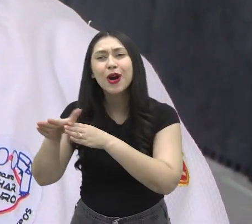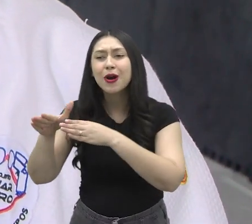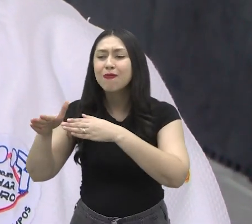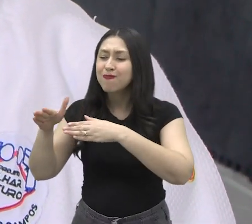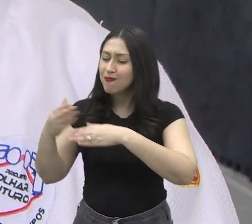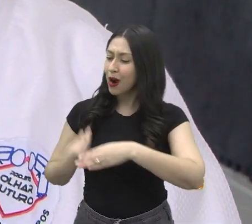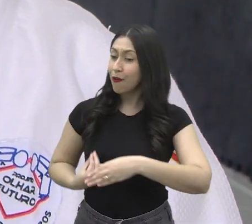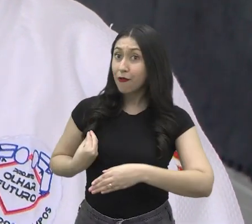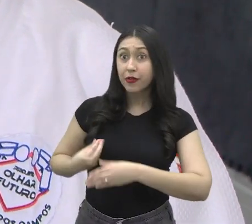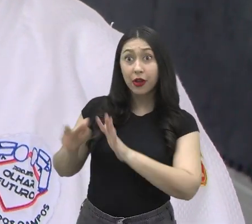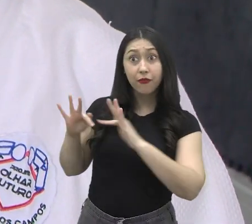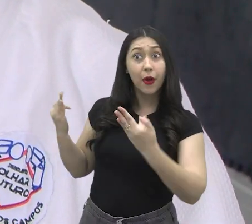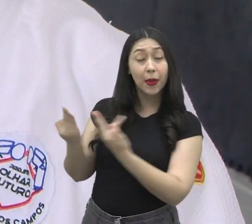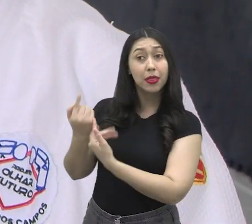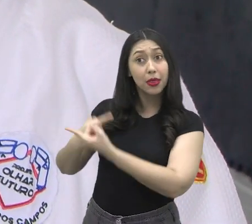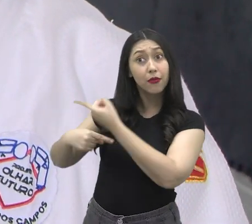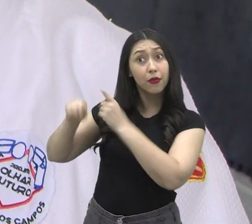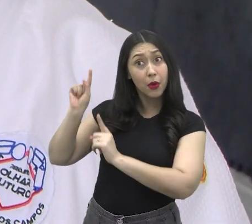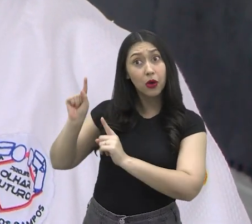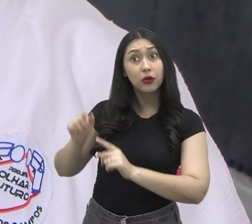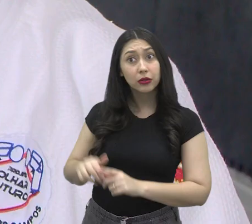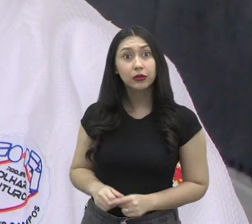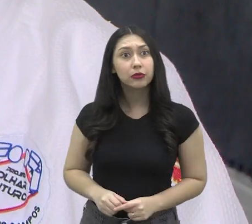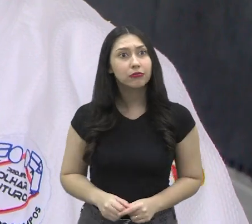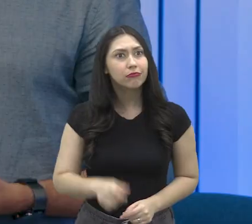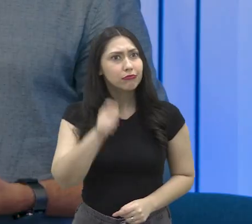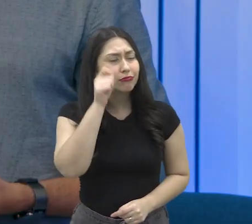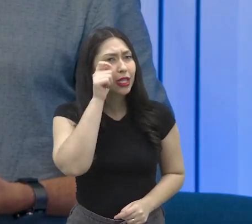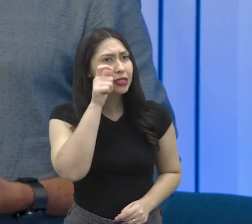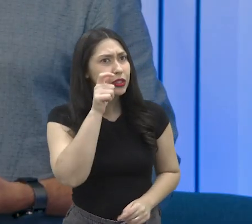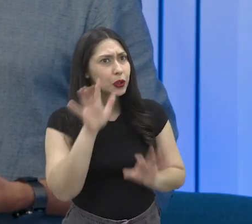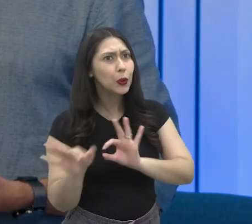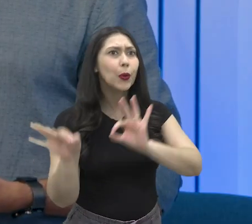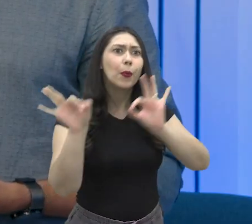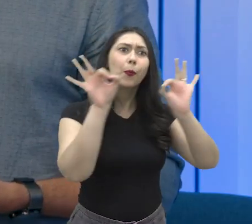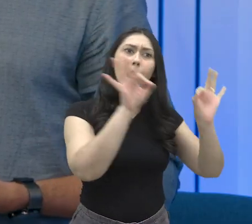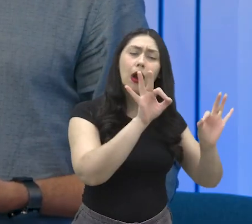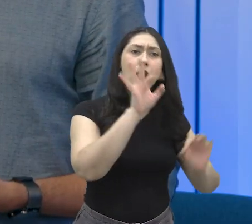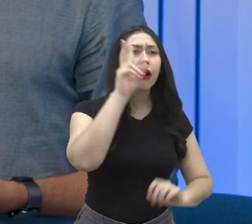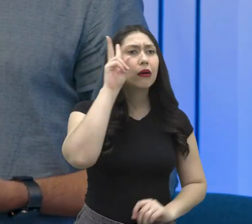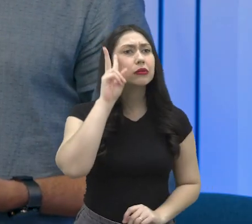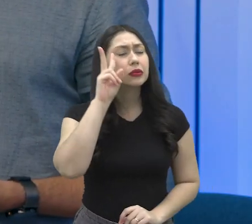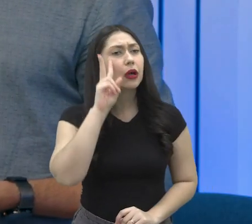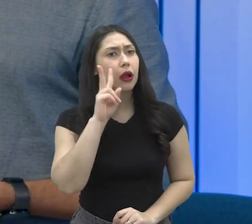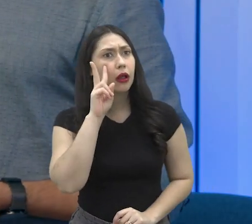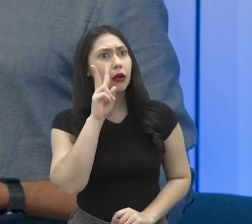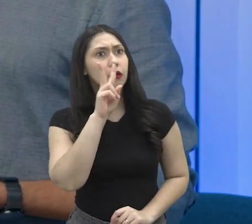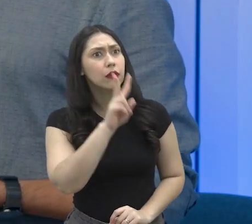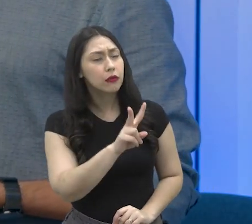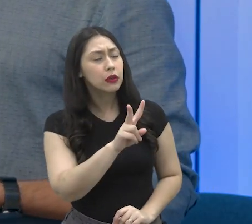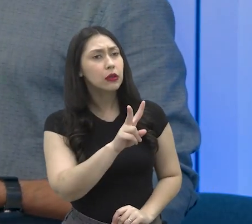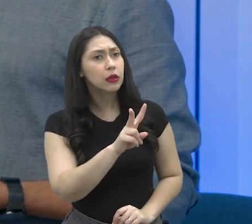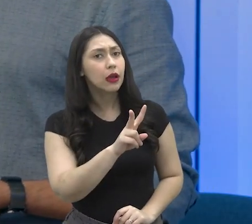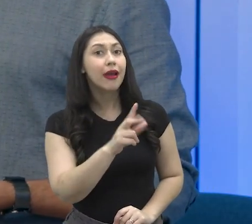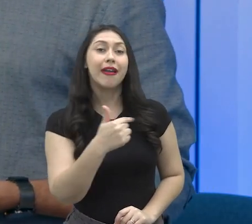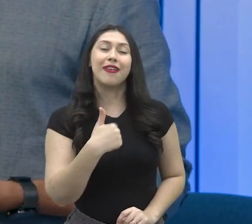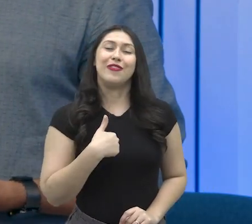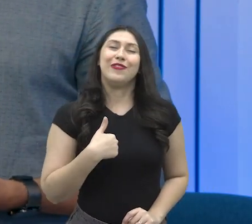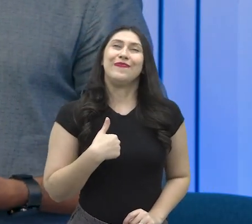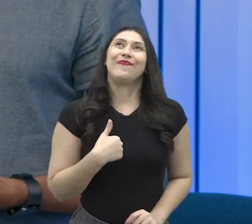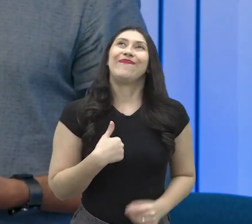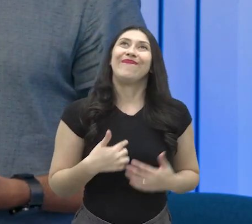gente conversava com eles conseguiram transformar a vida da família, né? É interessante ver histórias como essa, né, Matheus?